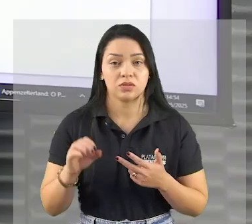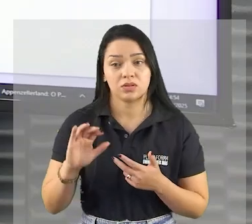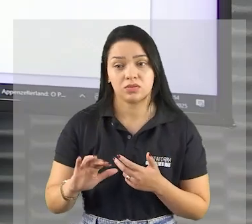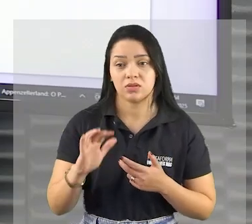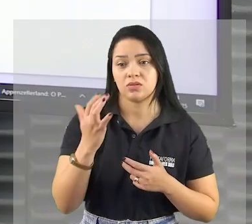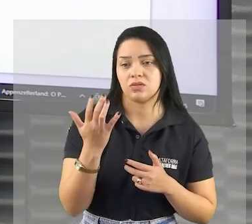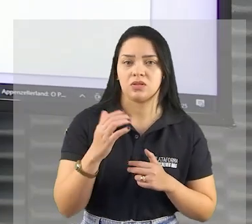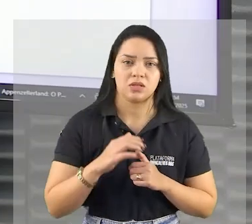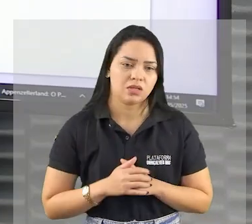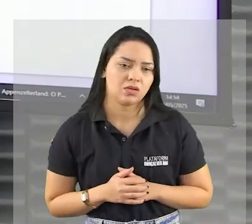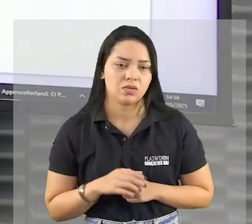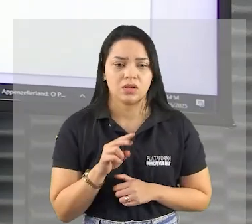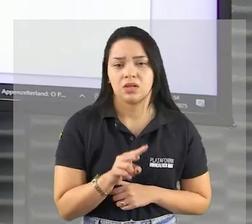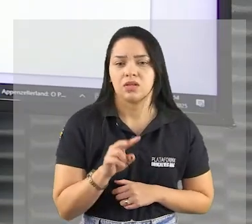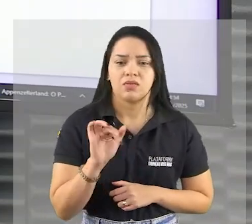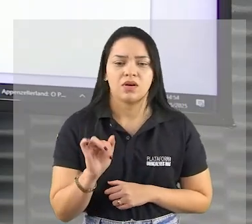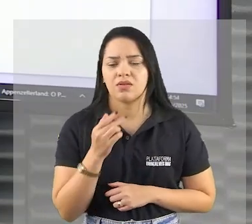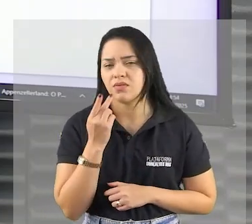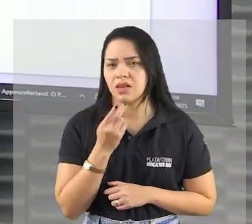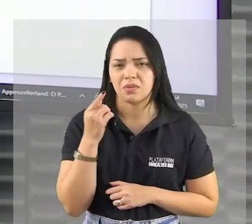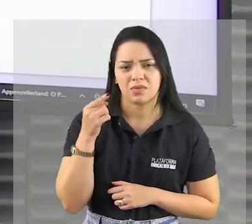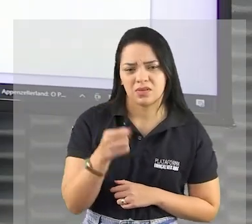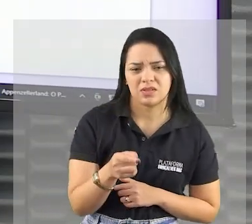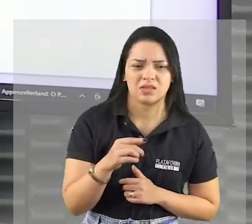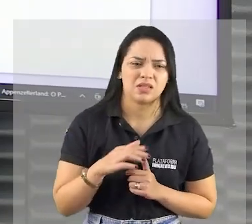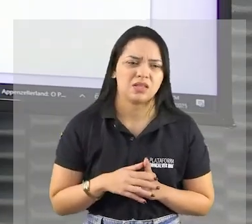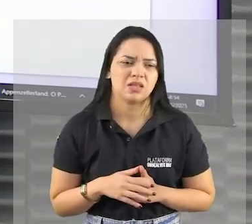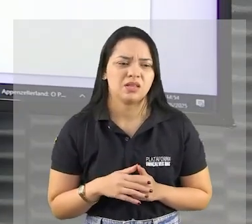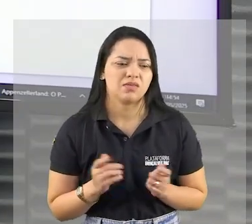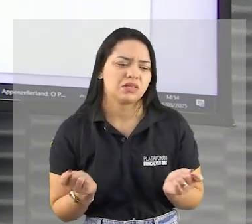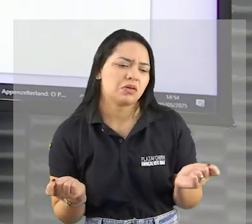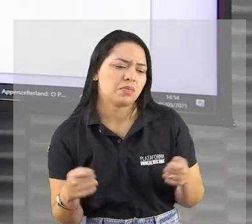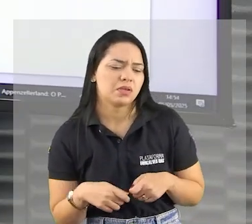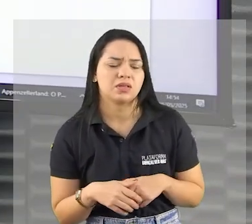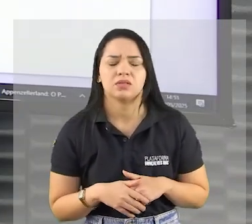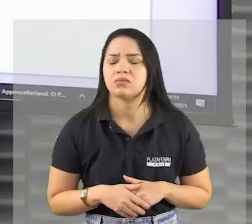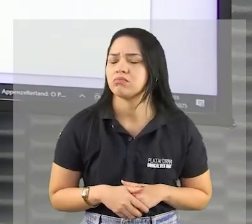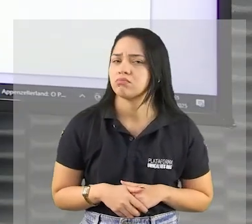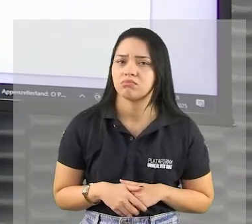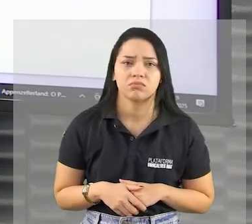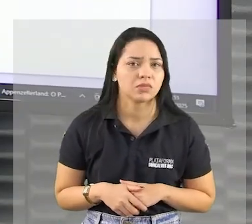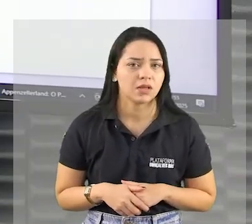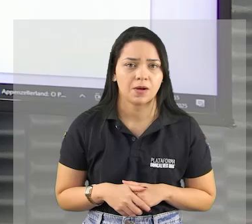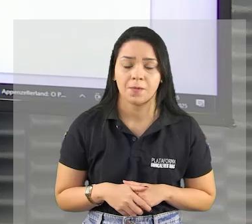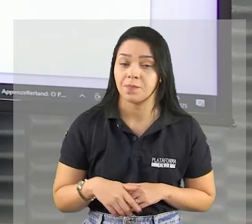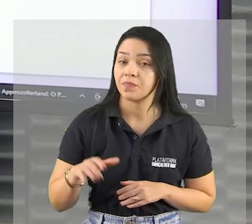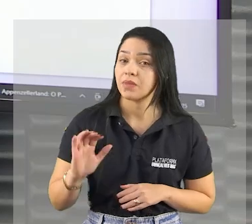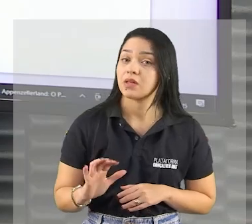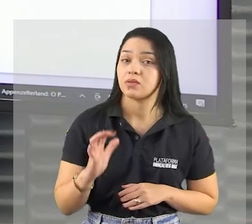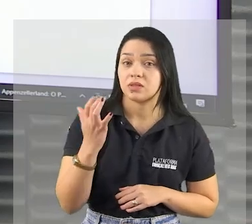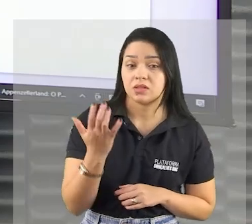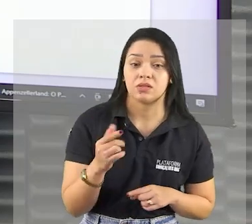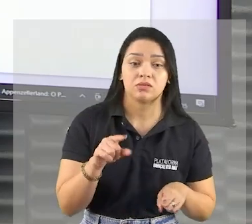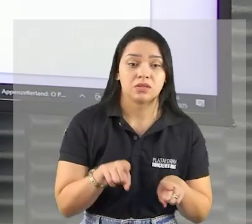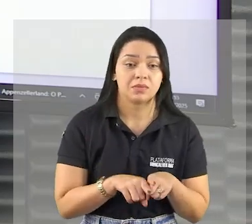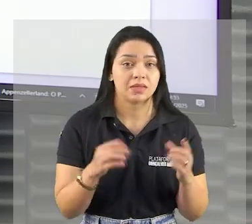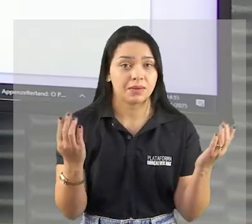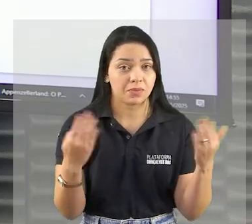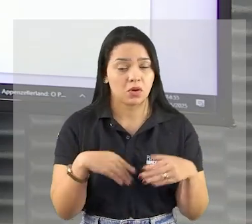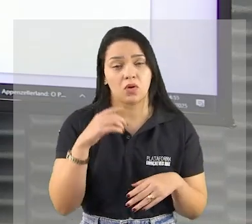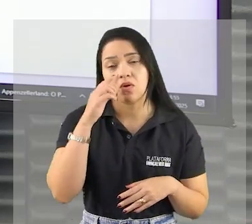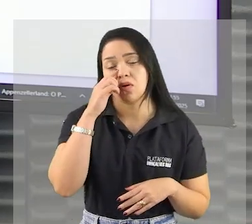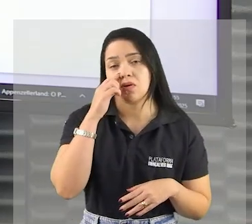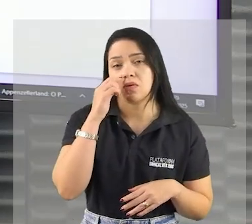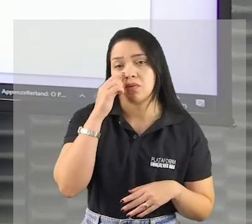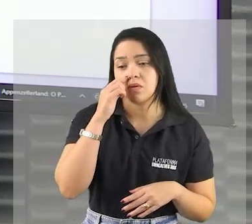situacional. Ele não vai dizer para você que você é incompetente. Não. Naquela situação, daquela prova, você pode ter